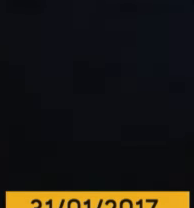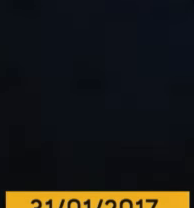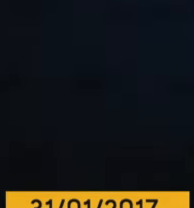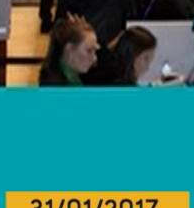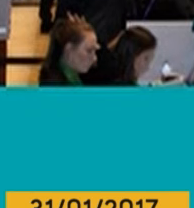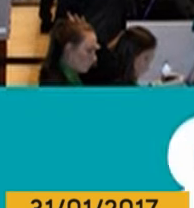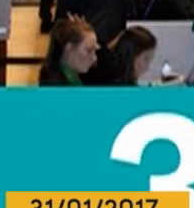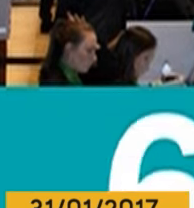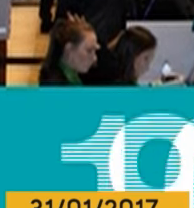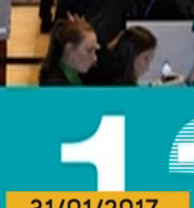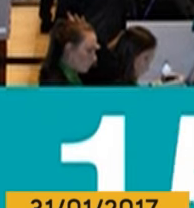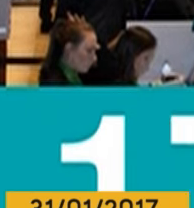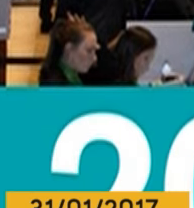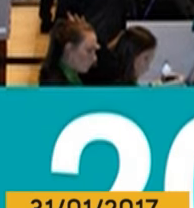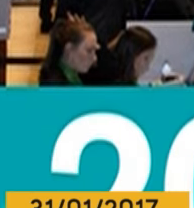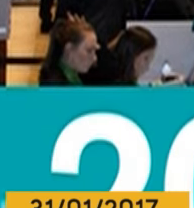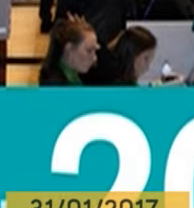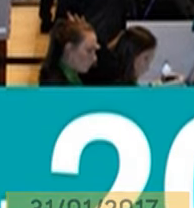conferência